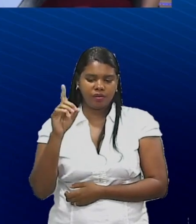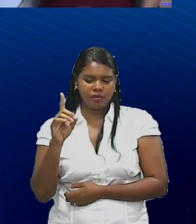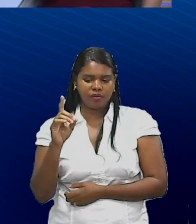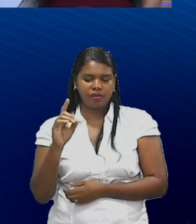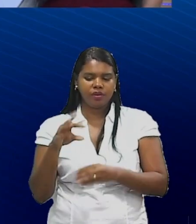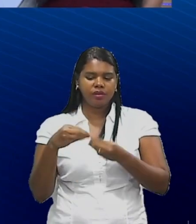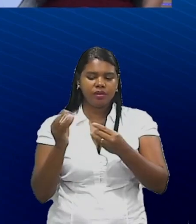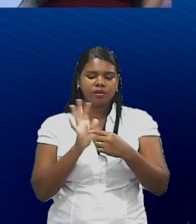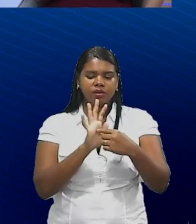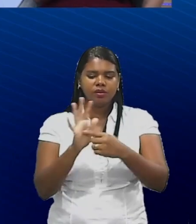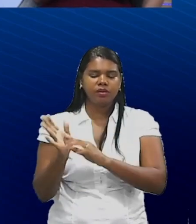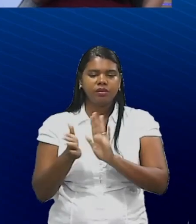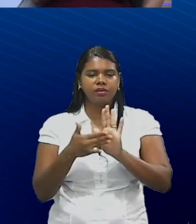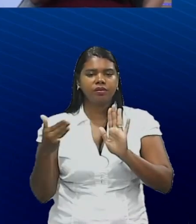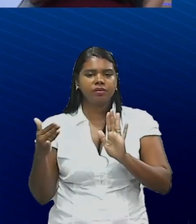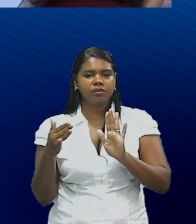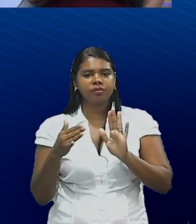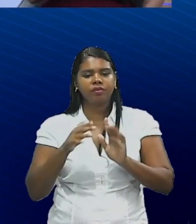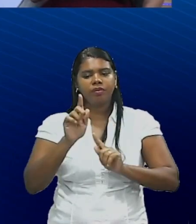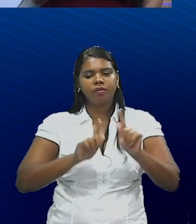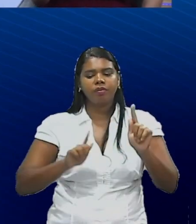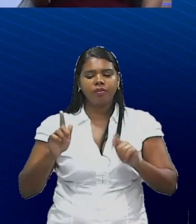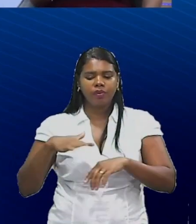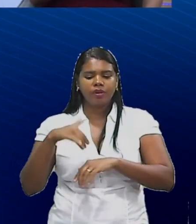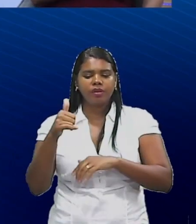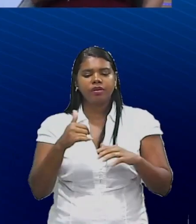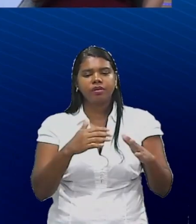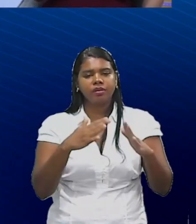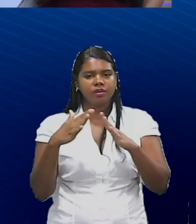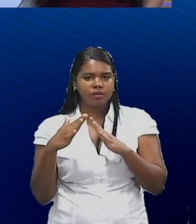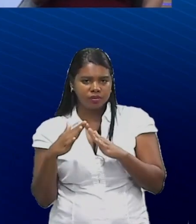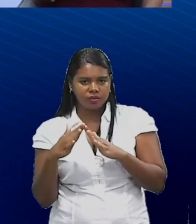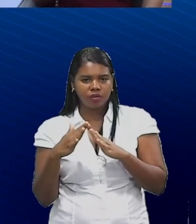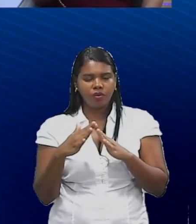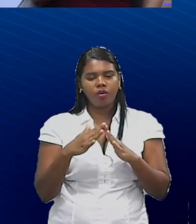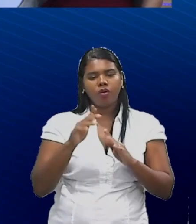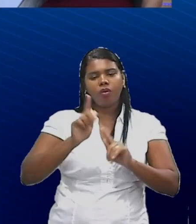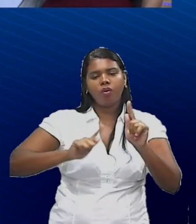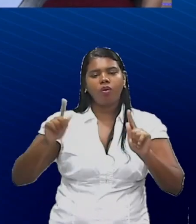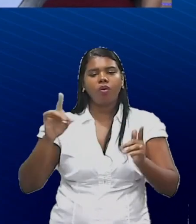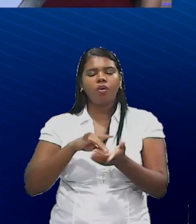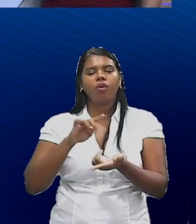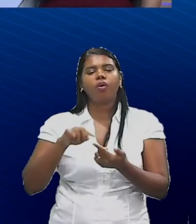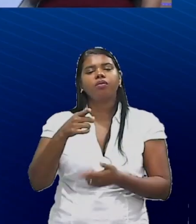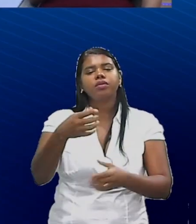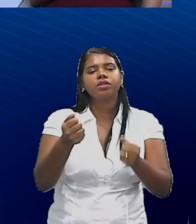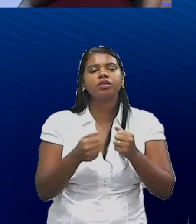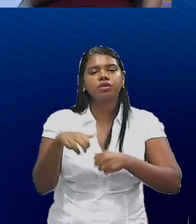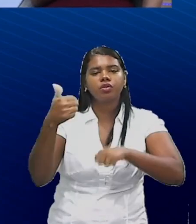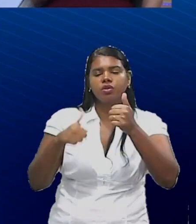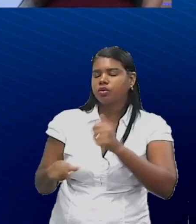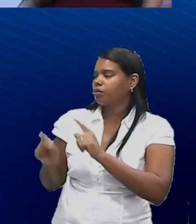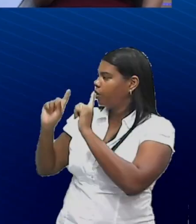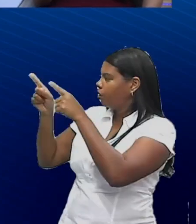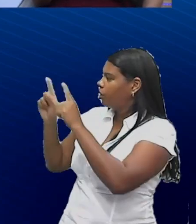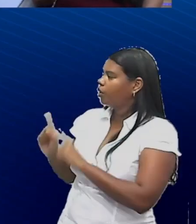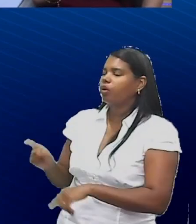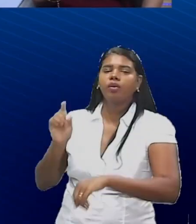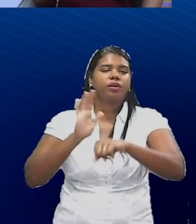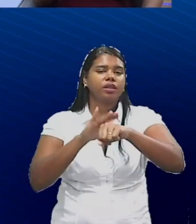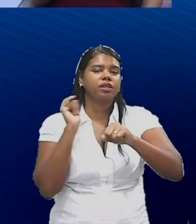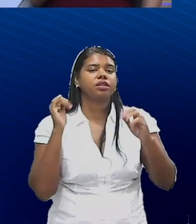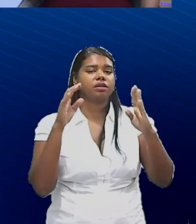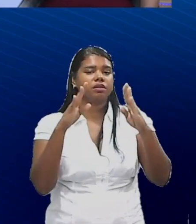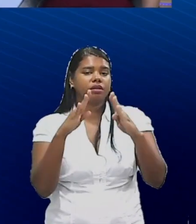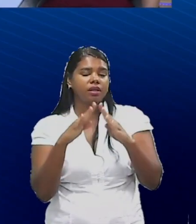função qualidade, chamado também Casa da Qualidade, Quality Chart, vocês podem observar na figura, é chamado Casa